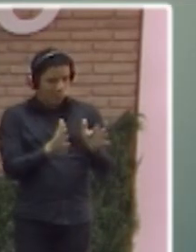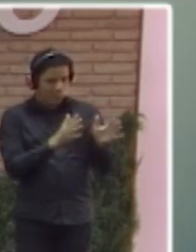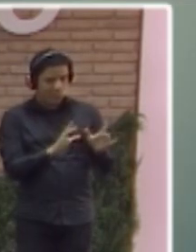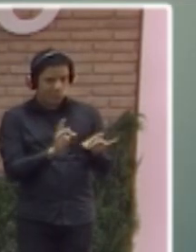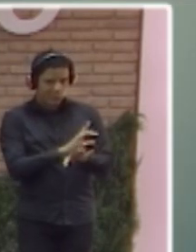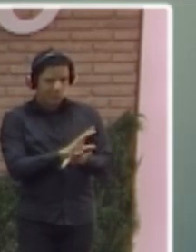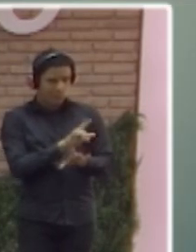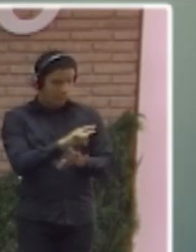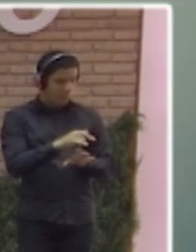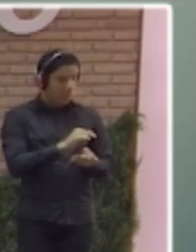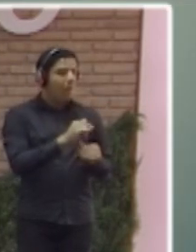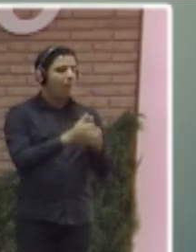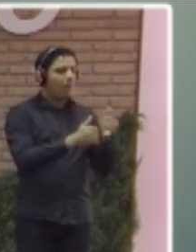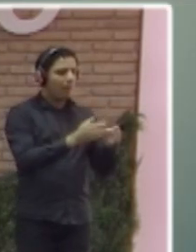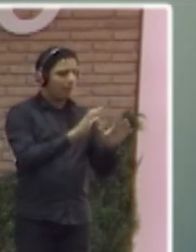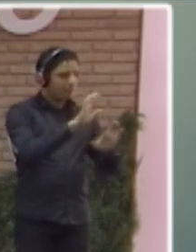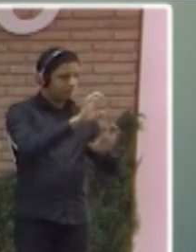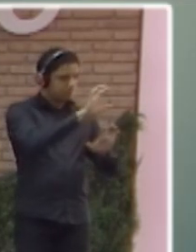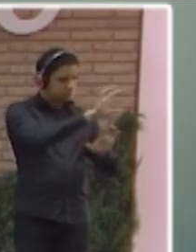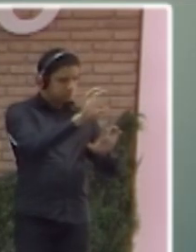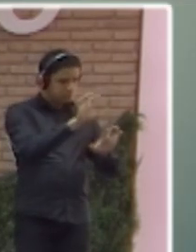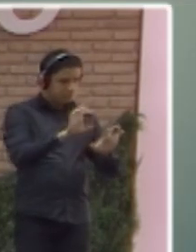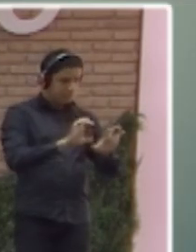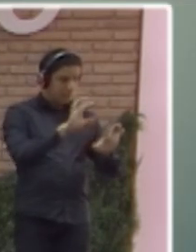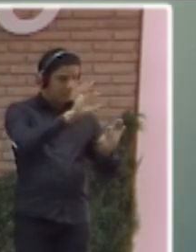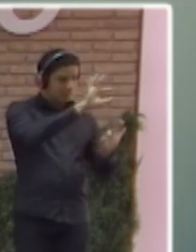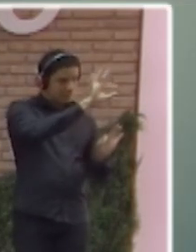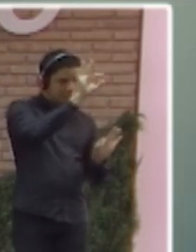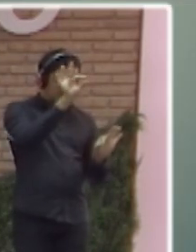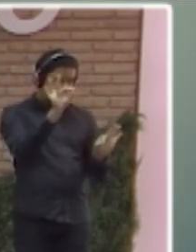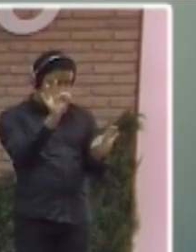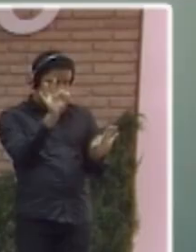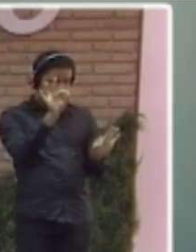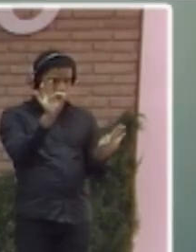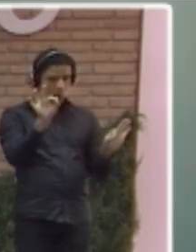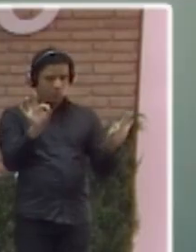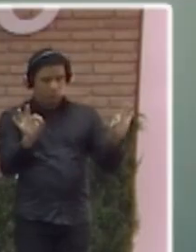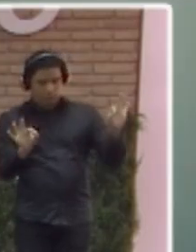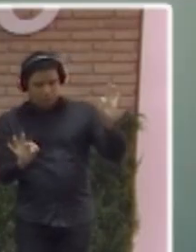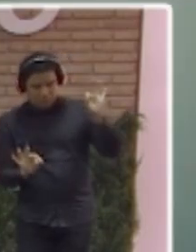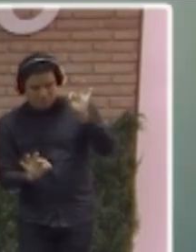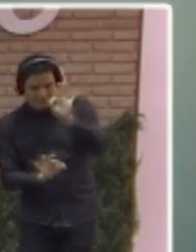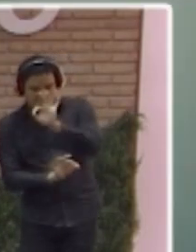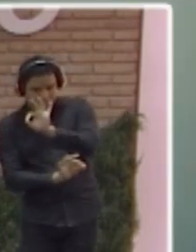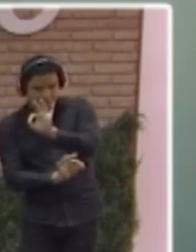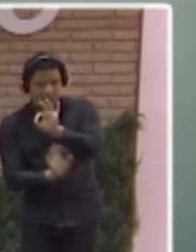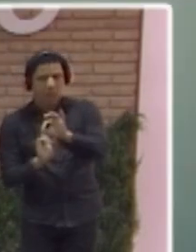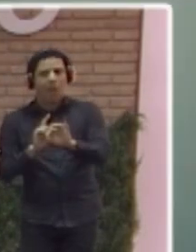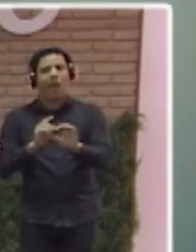com suporte e evidências que hoje é usado na Mace no mundo inteiro.